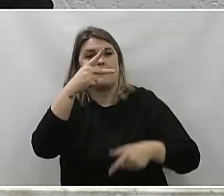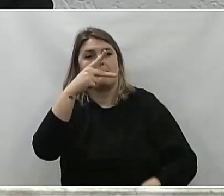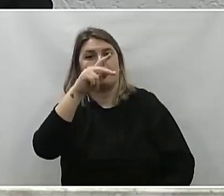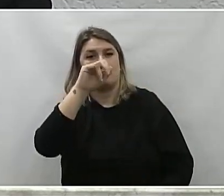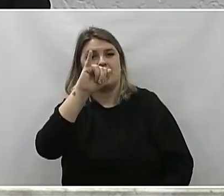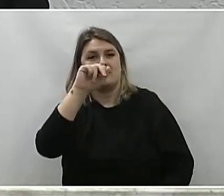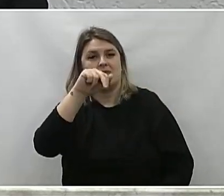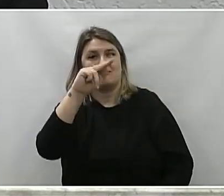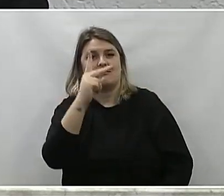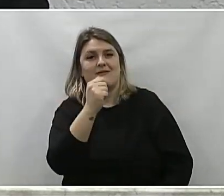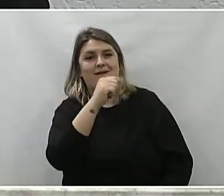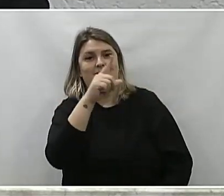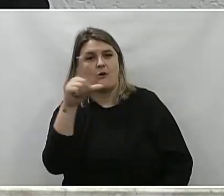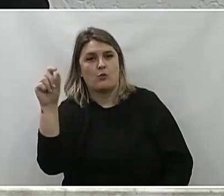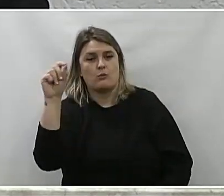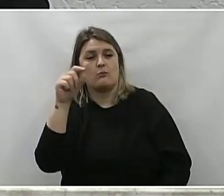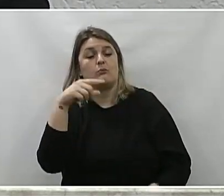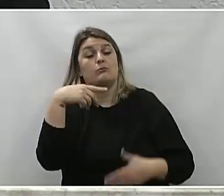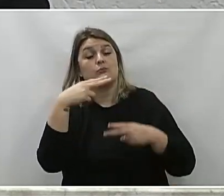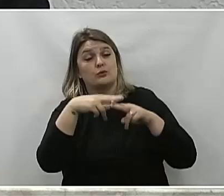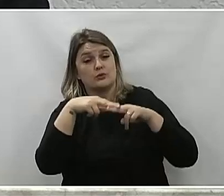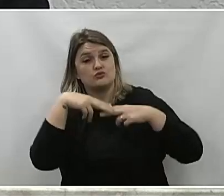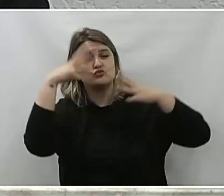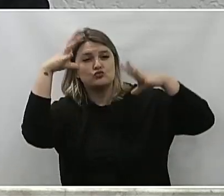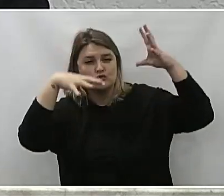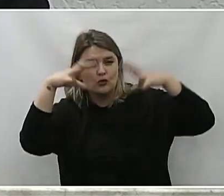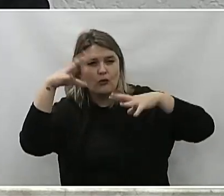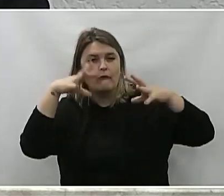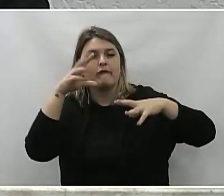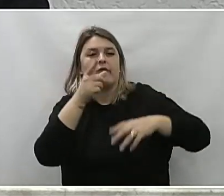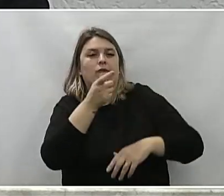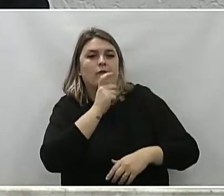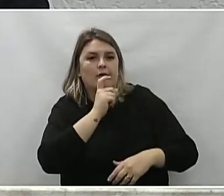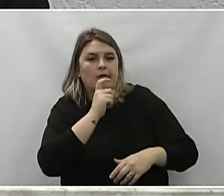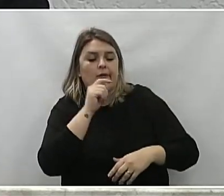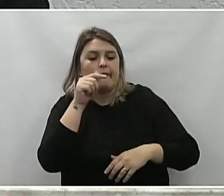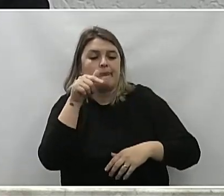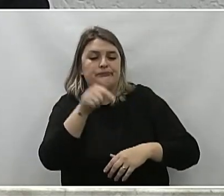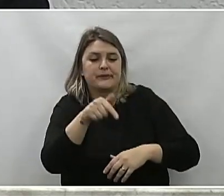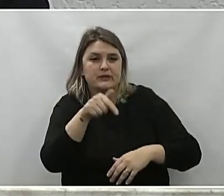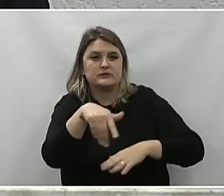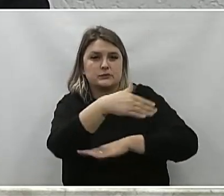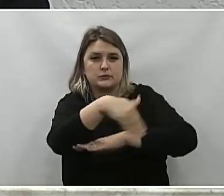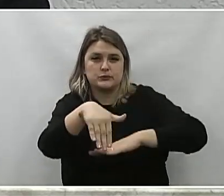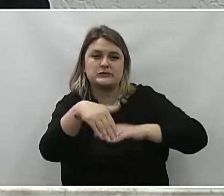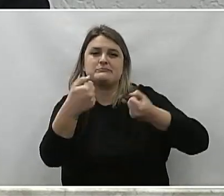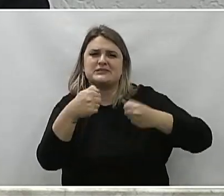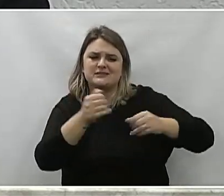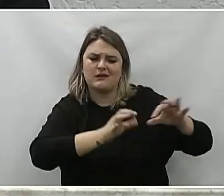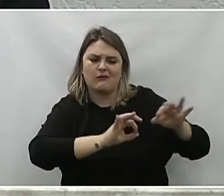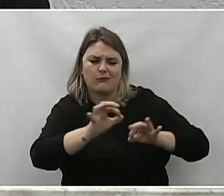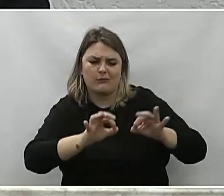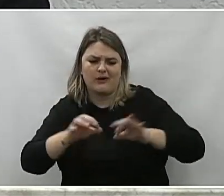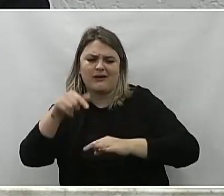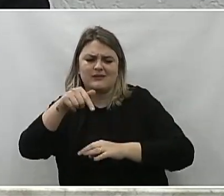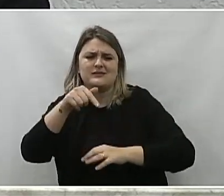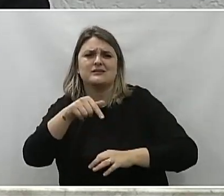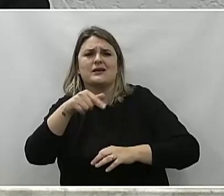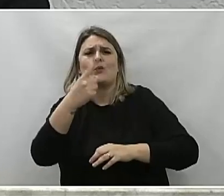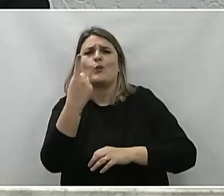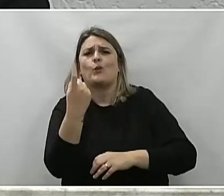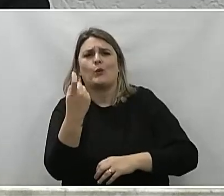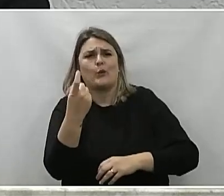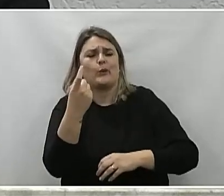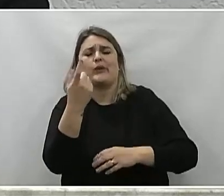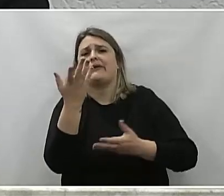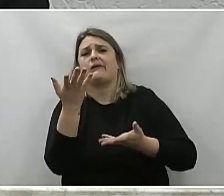justificativa devido às chuvas e ação do tempo esta Estrada necessita de manutenção pois ela é a única possibilidade